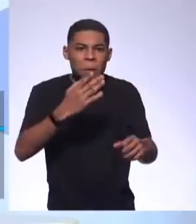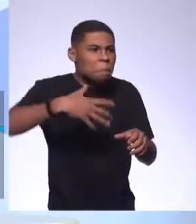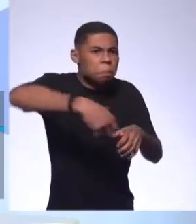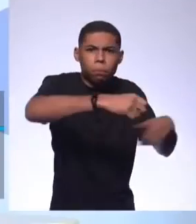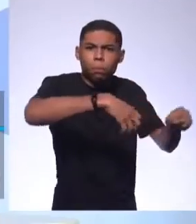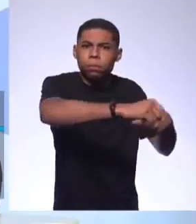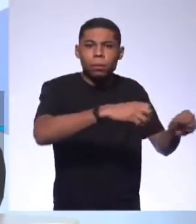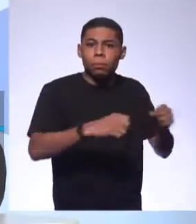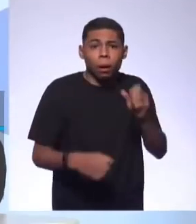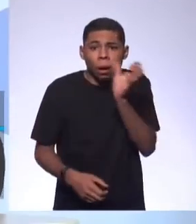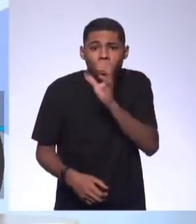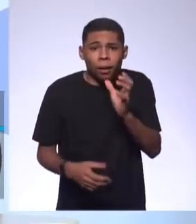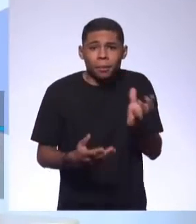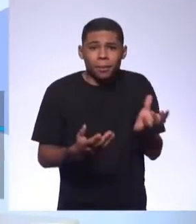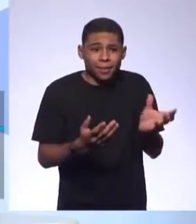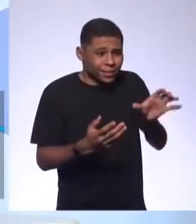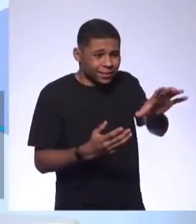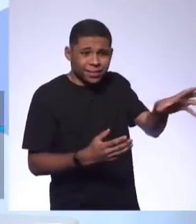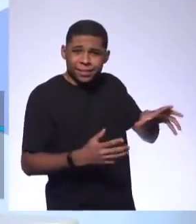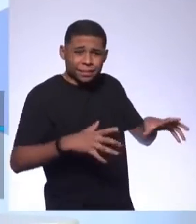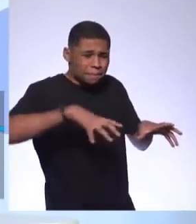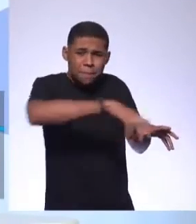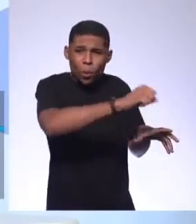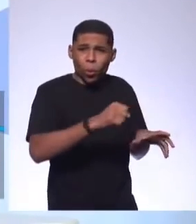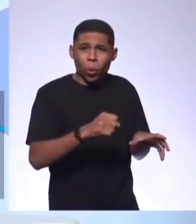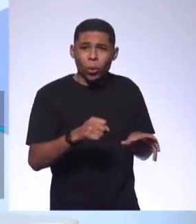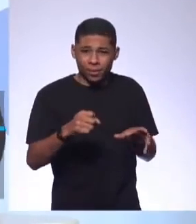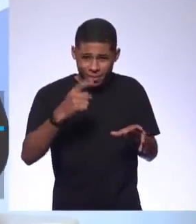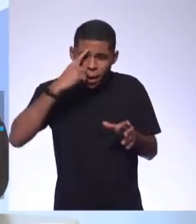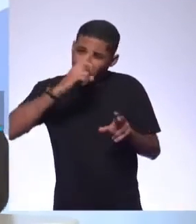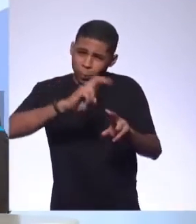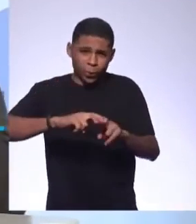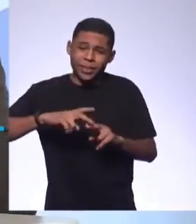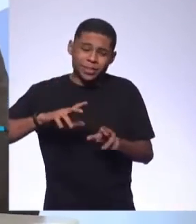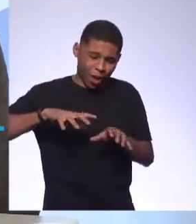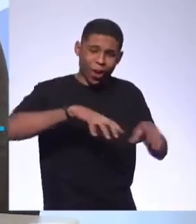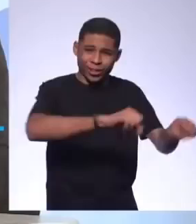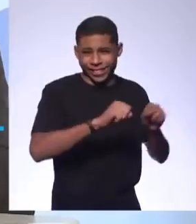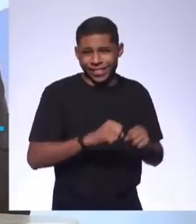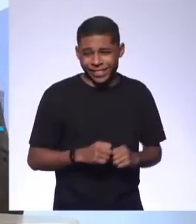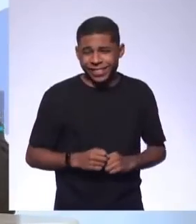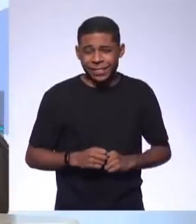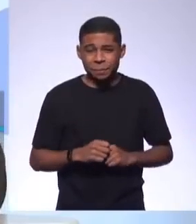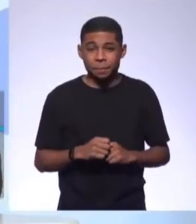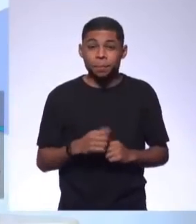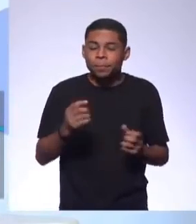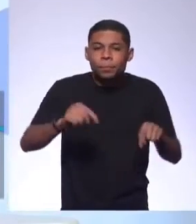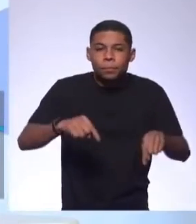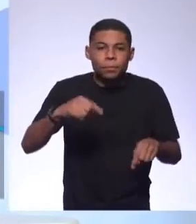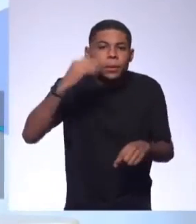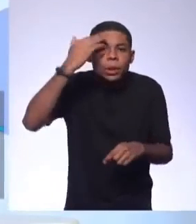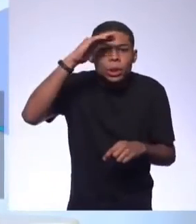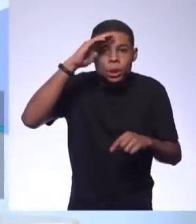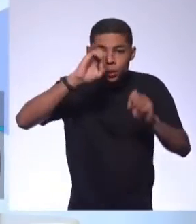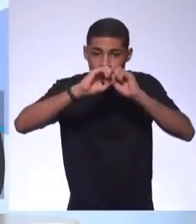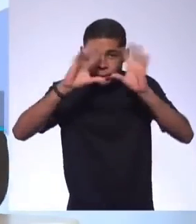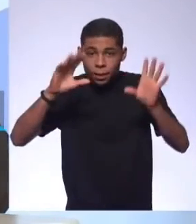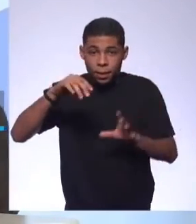do território, e daí começa-se também os processos de colonização. Agora, vamos entender essa questão